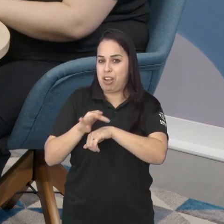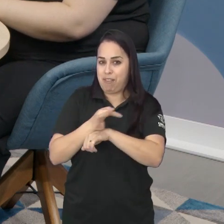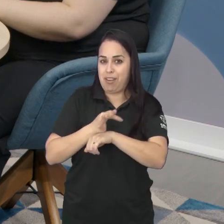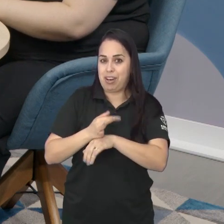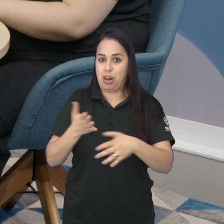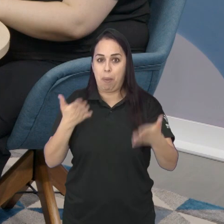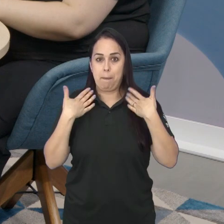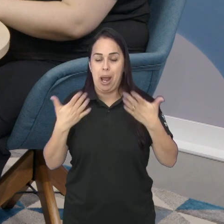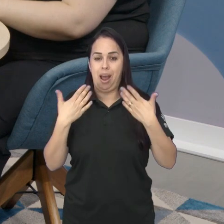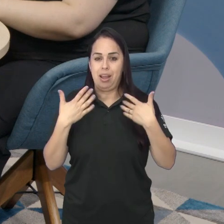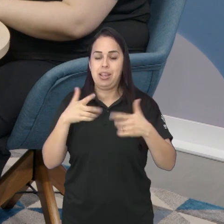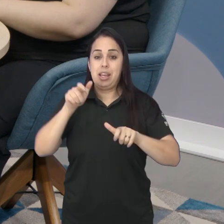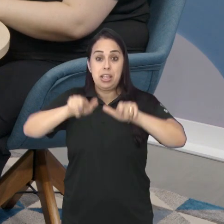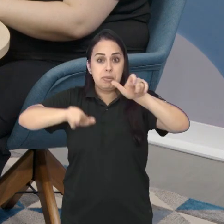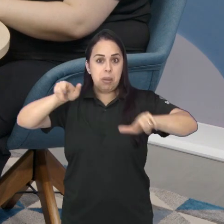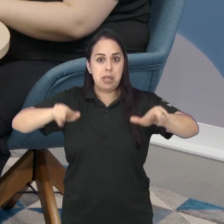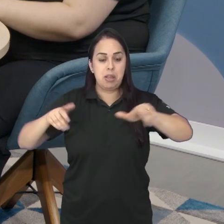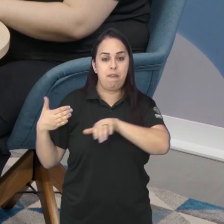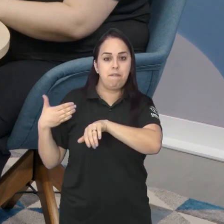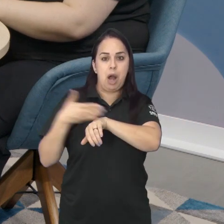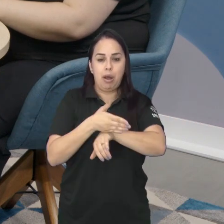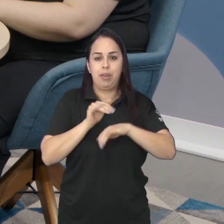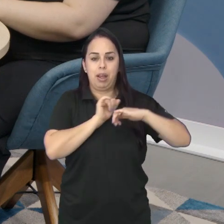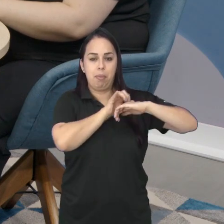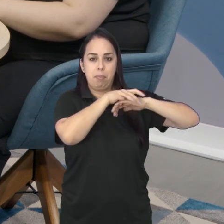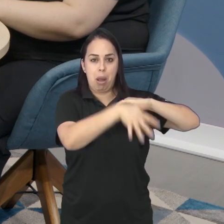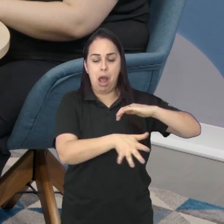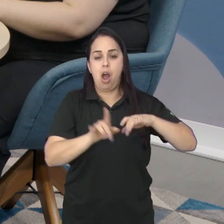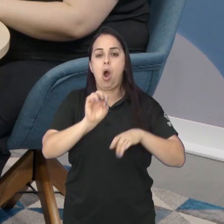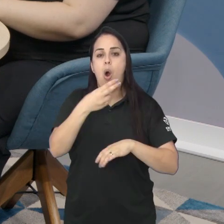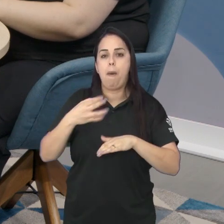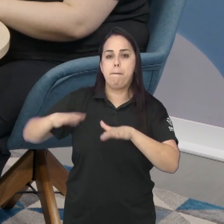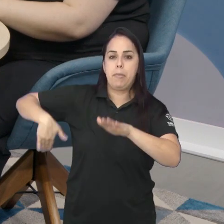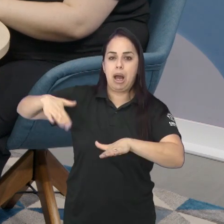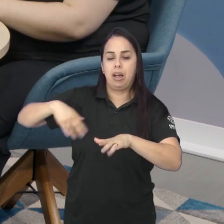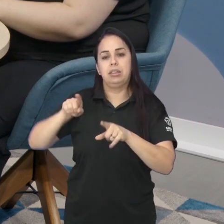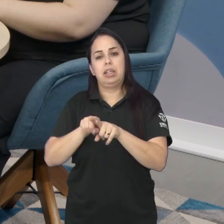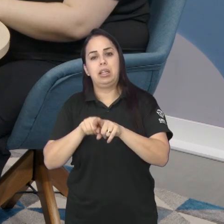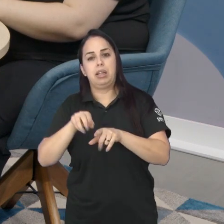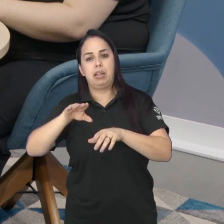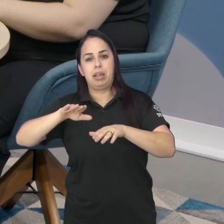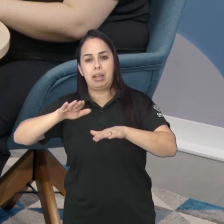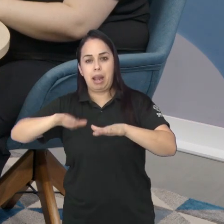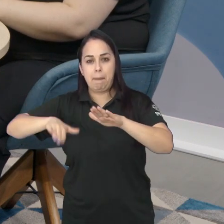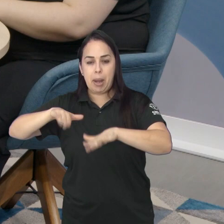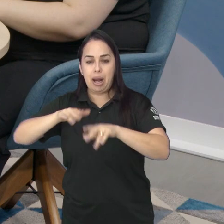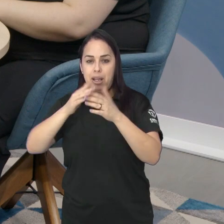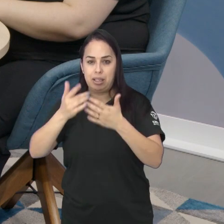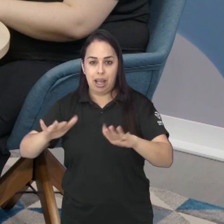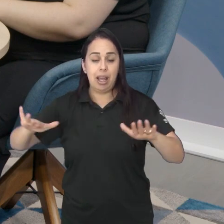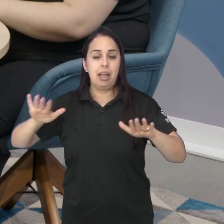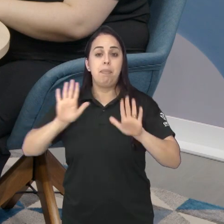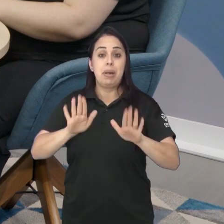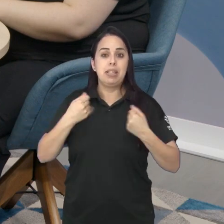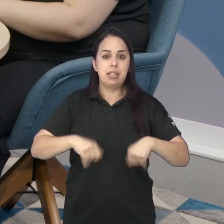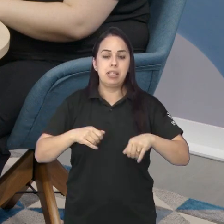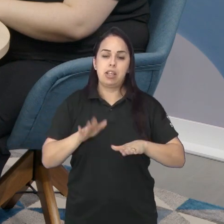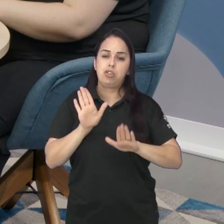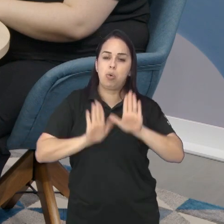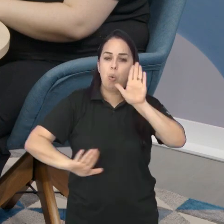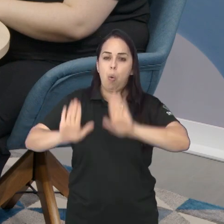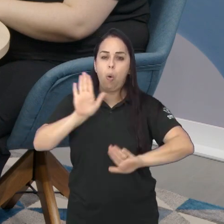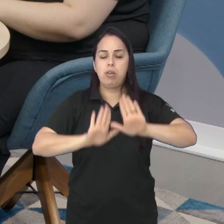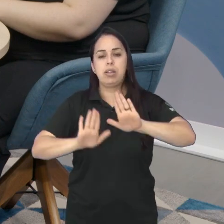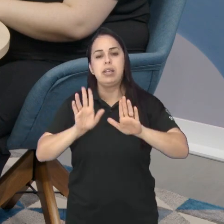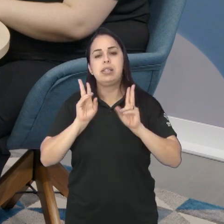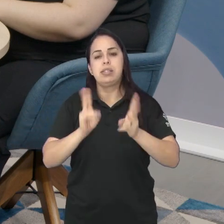de férias, verão, então muitas pessoas vão para cachoeiras, piscinas, praias. A gente sabe também que tem que tomar esse cuidado.